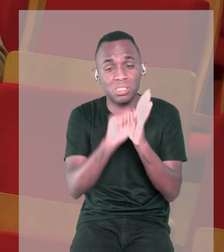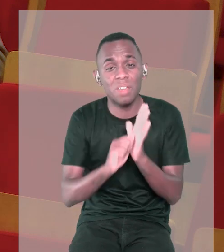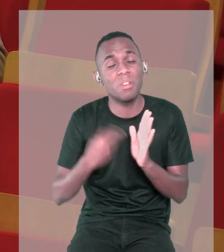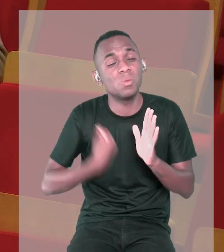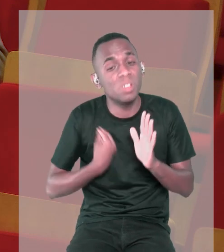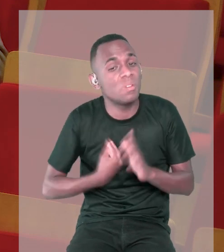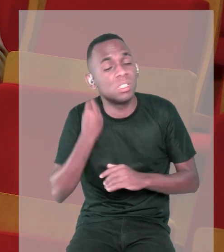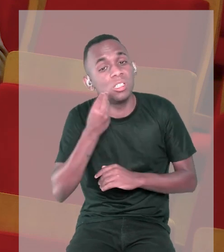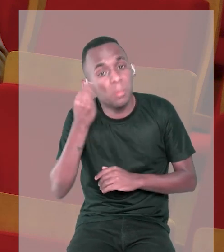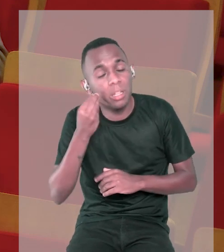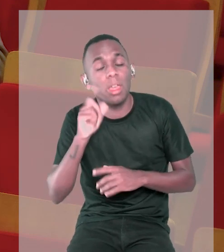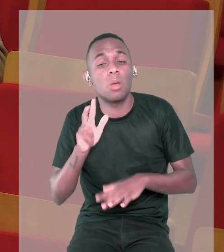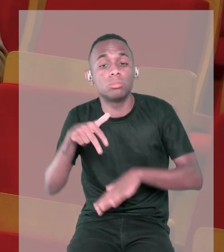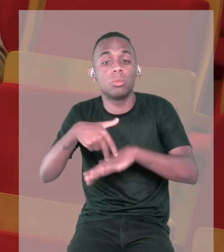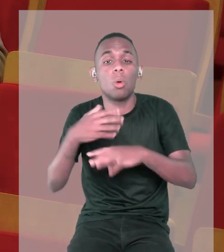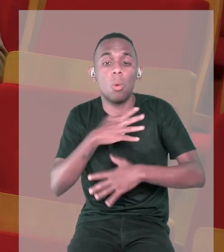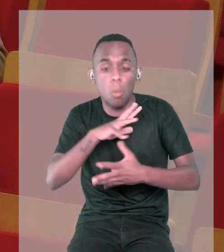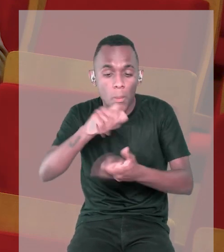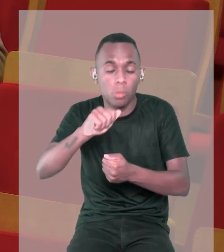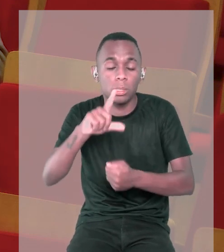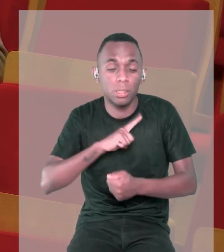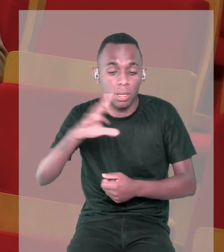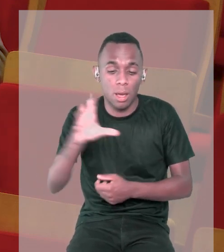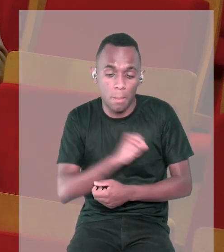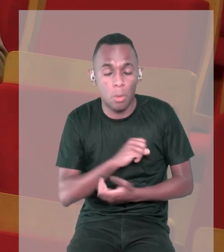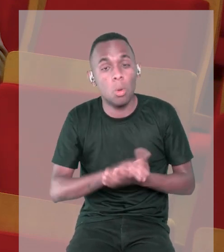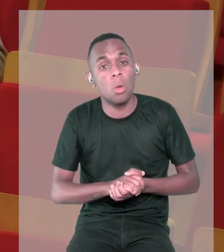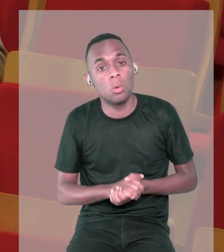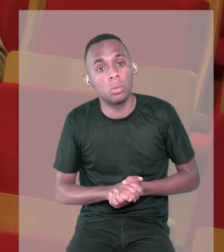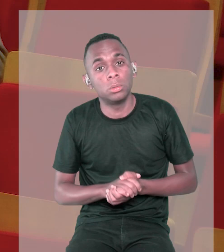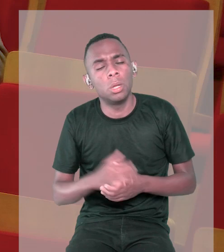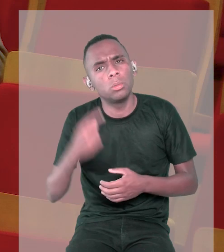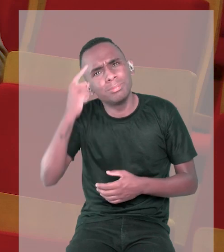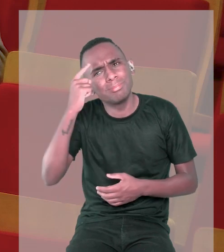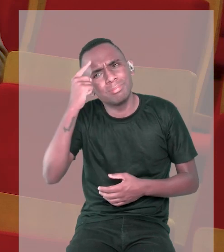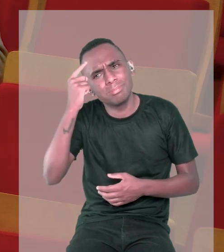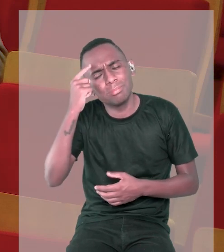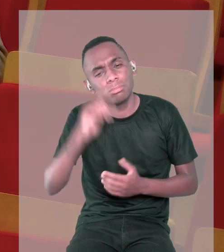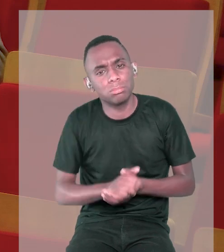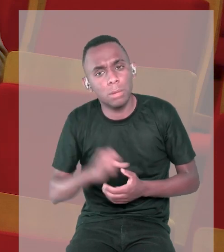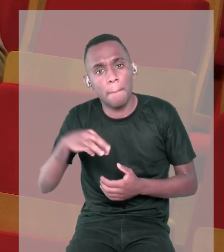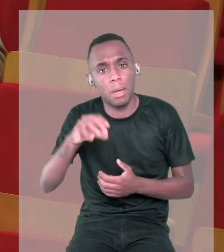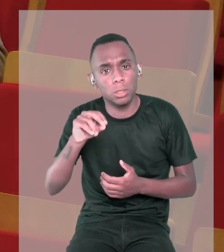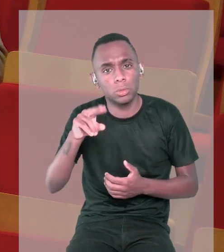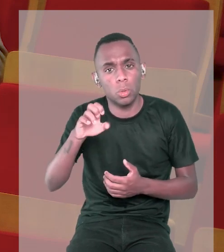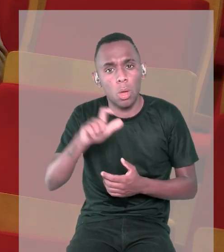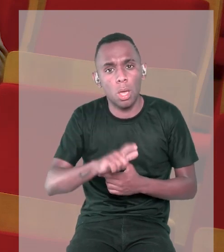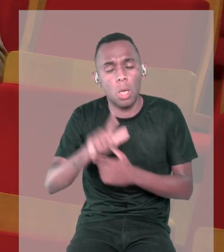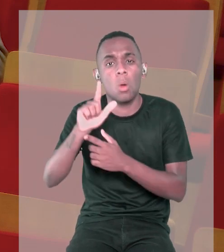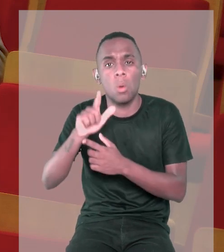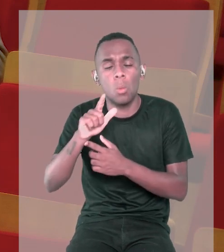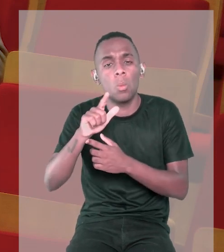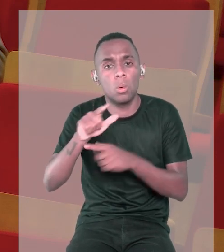eu fiquei pensando aqui no Manuel de Barros e na situação, na vivência amorosa que ele tinha com o estar no